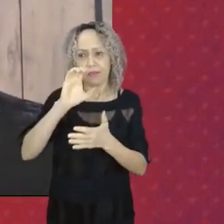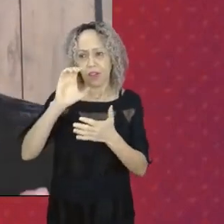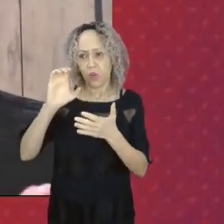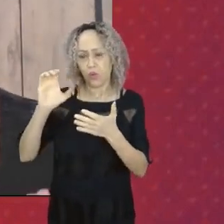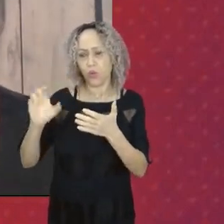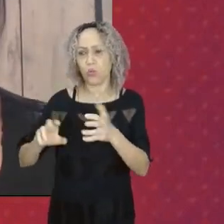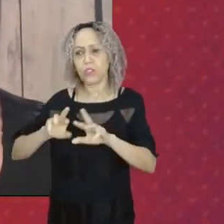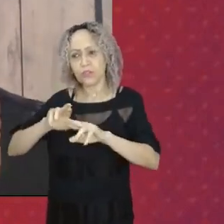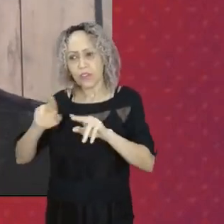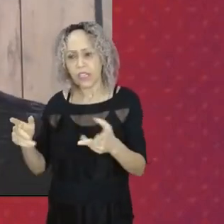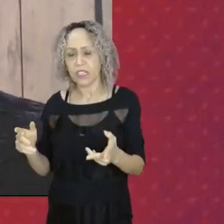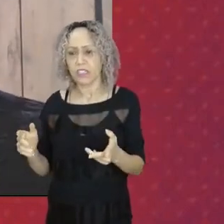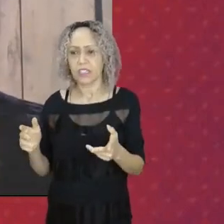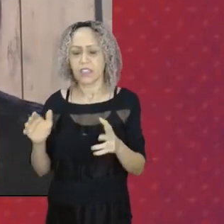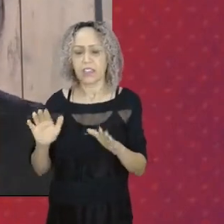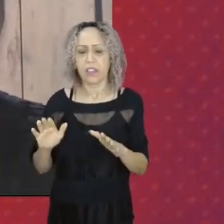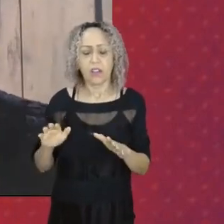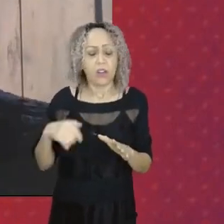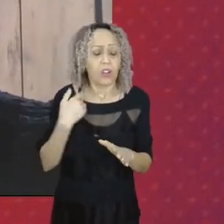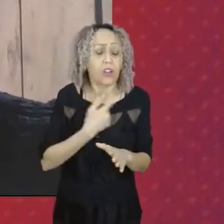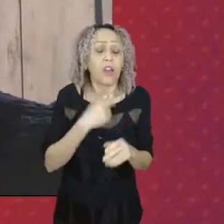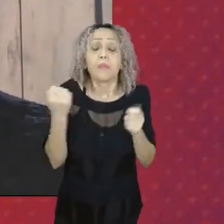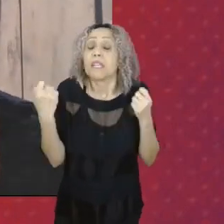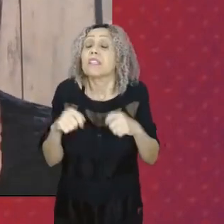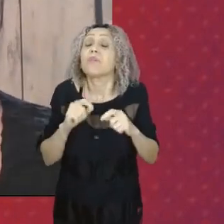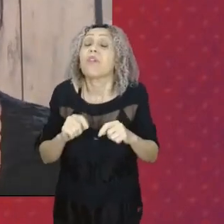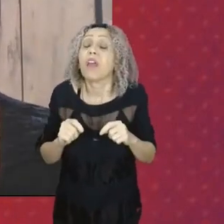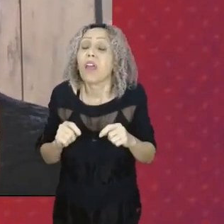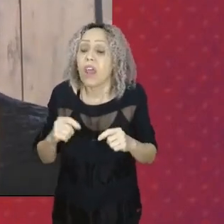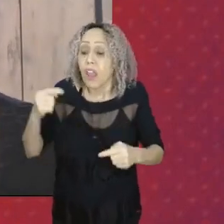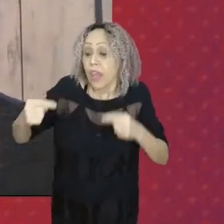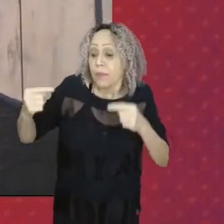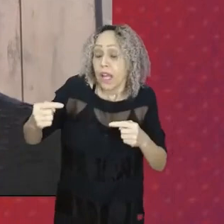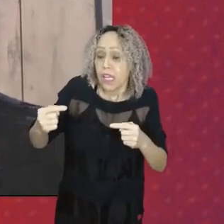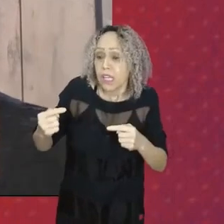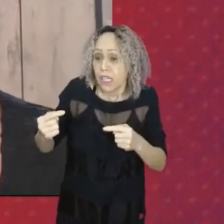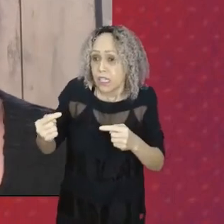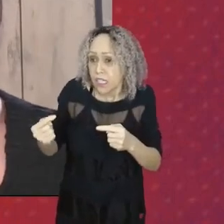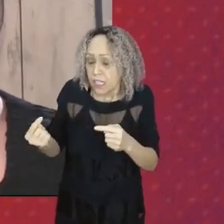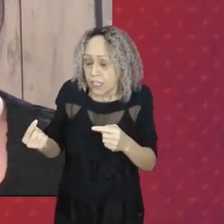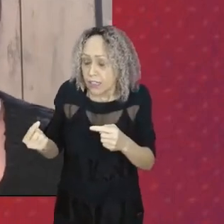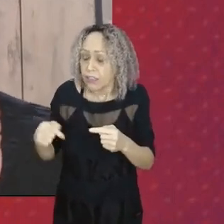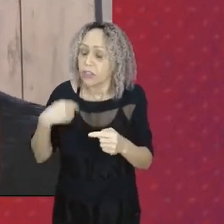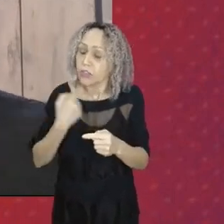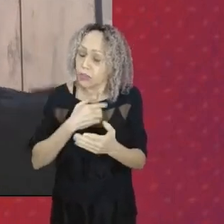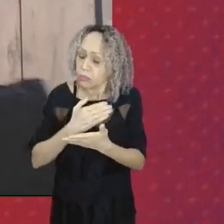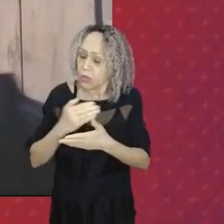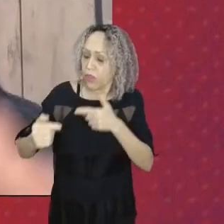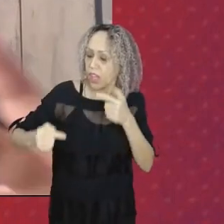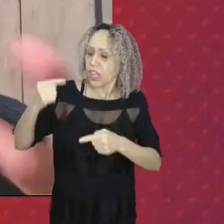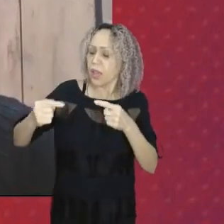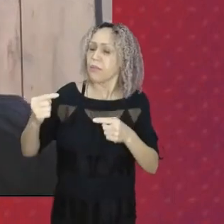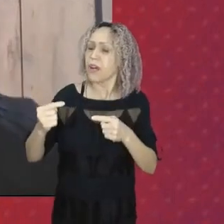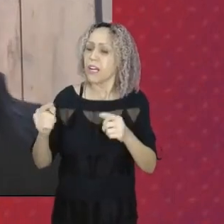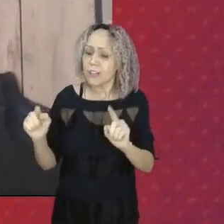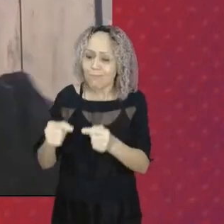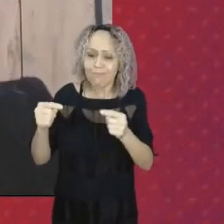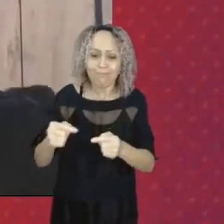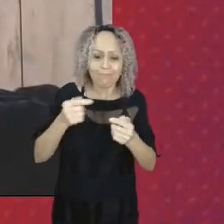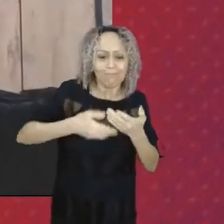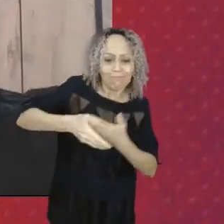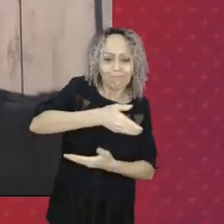gênero desprendido desses outros, porque senão fica algo vazio. Né? Então nós fazemos esse debate e aí isso foi avançando.